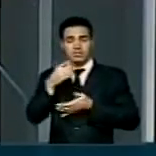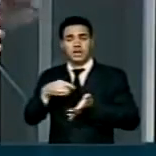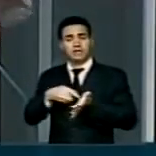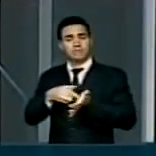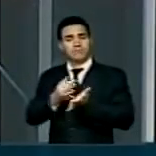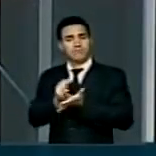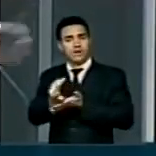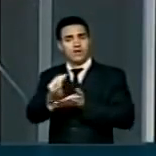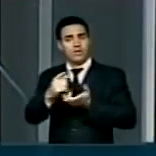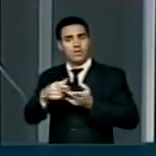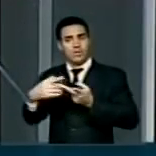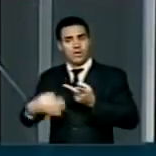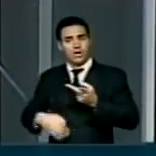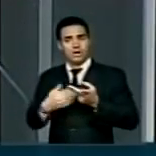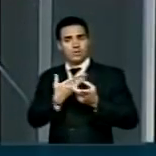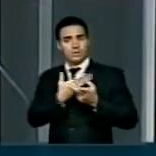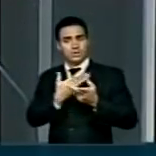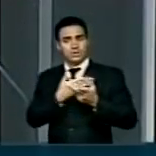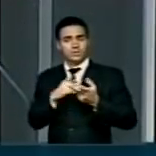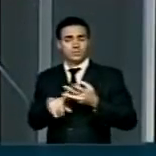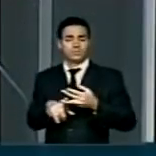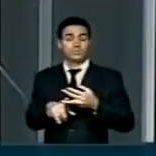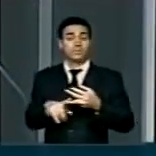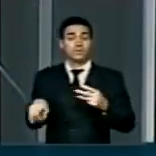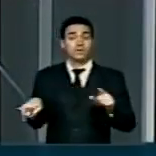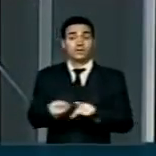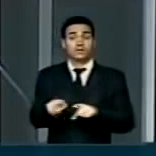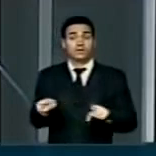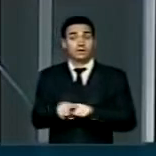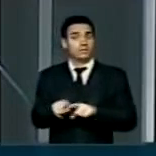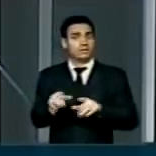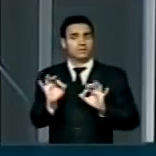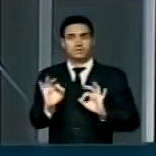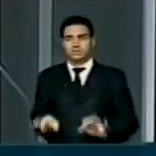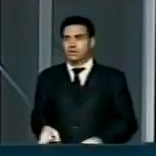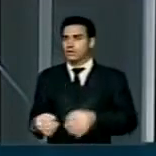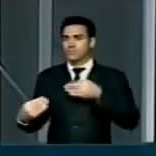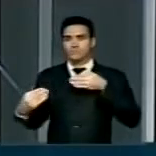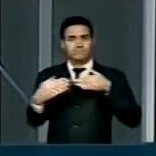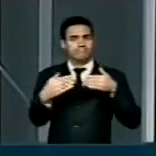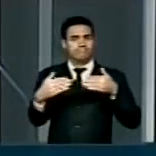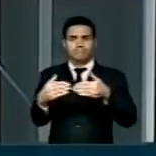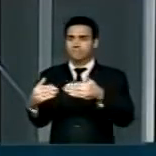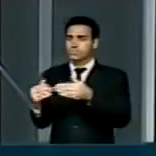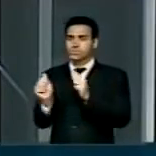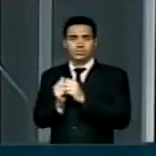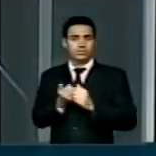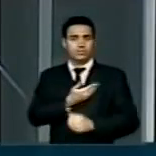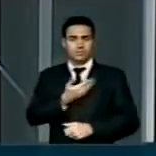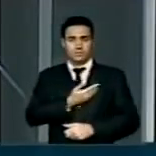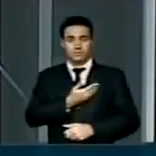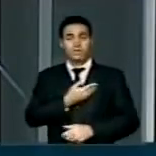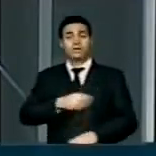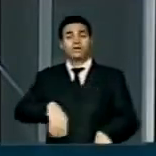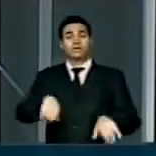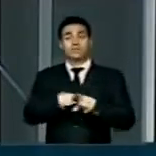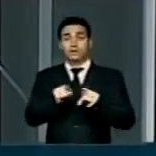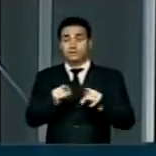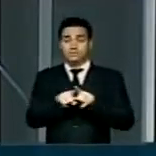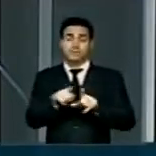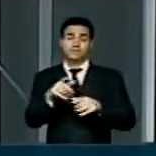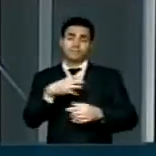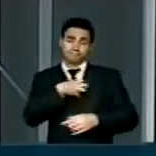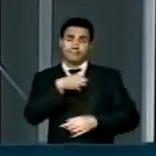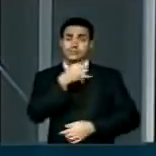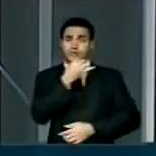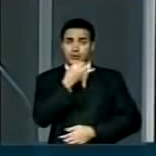fiel, correto, amigo e, de modo muito especial, muito fidalgo com os seus colegas. Eu, por outro lado, entristecido que